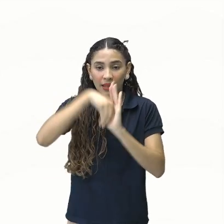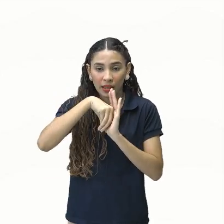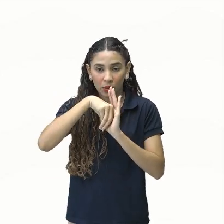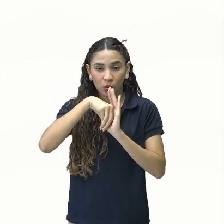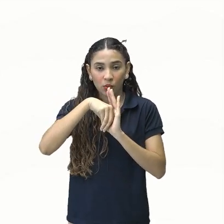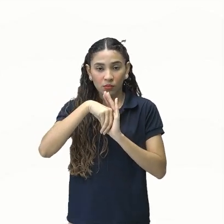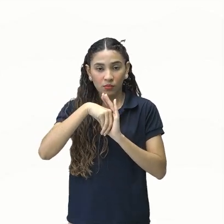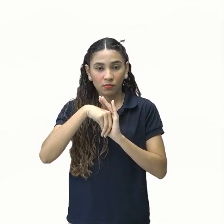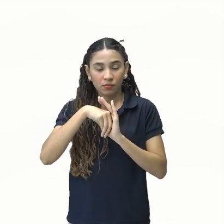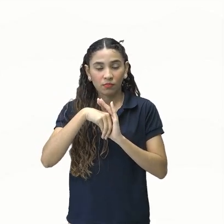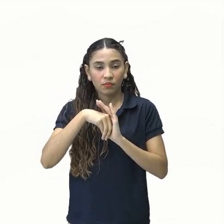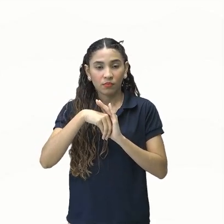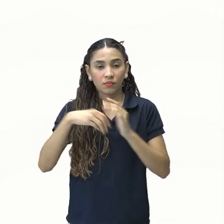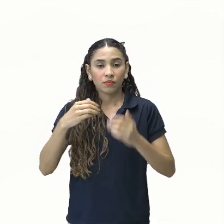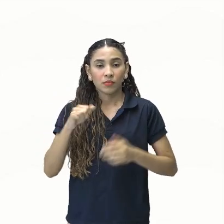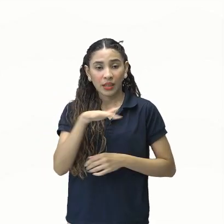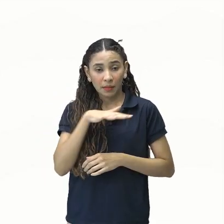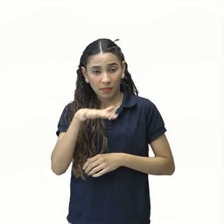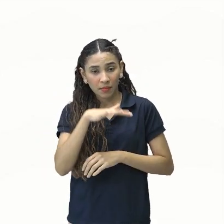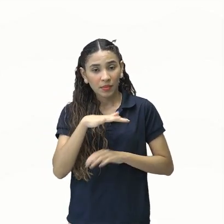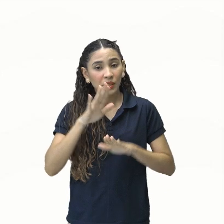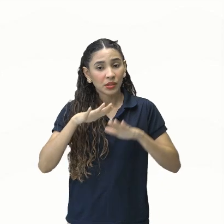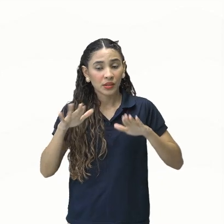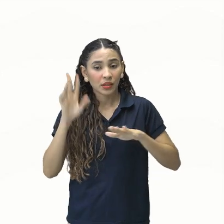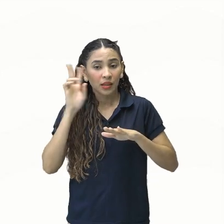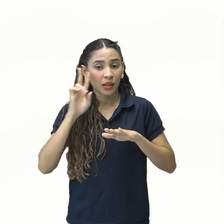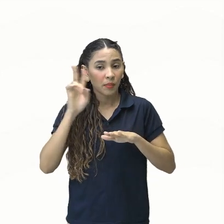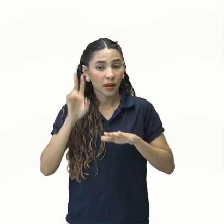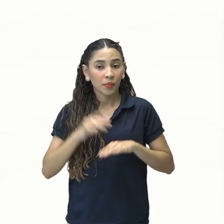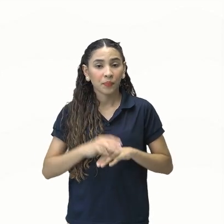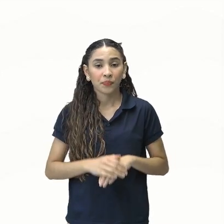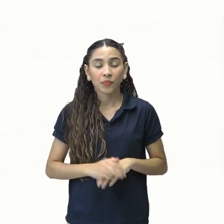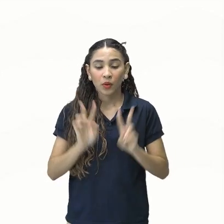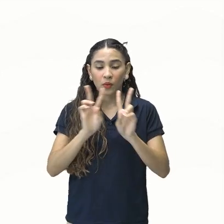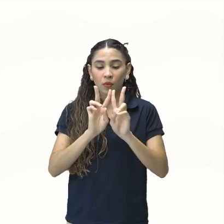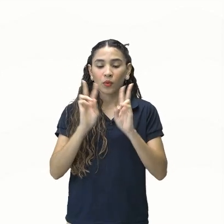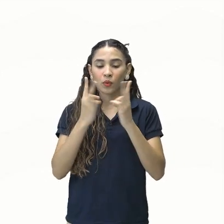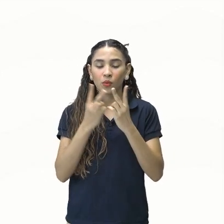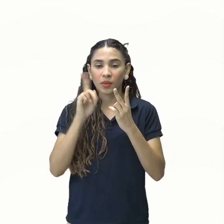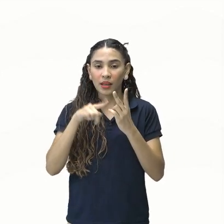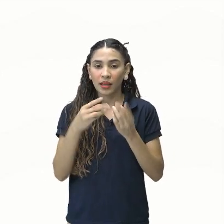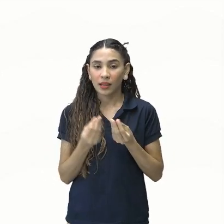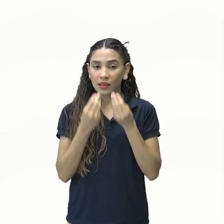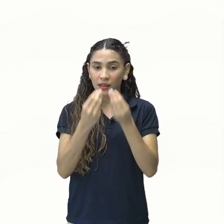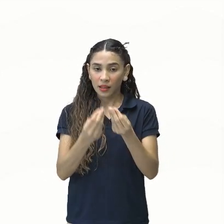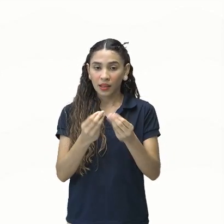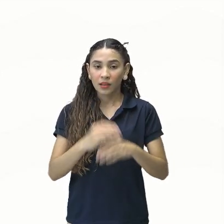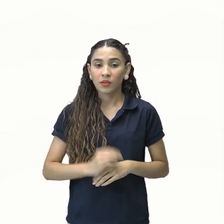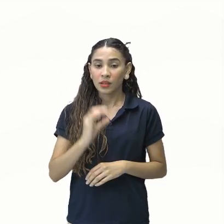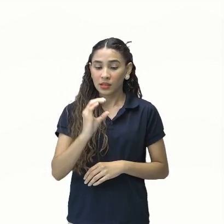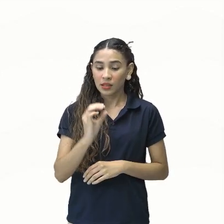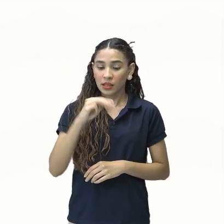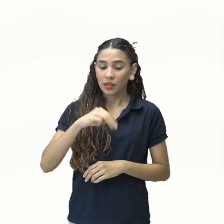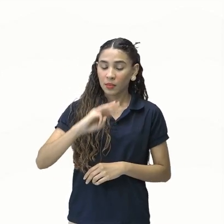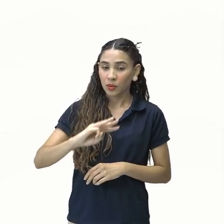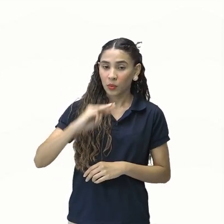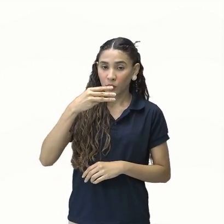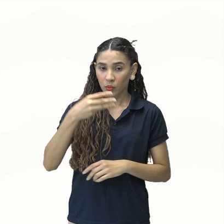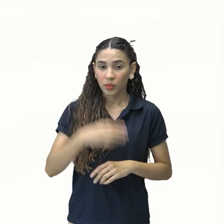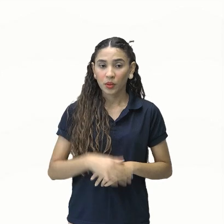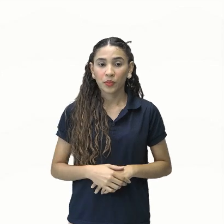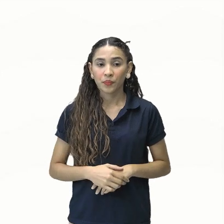figura. Vale lembrar que, geralmente, né, o volume ele é dado em centímetros